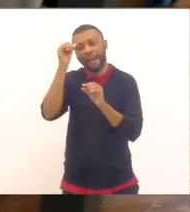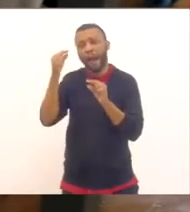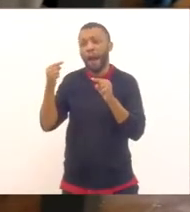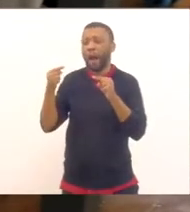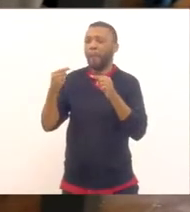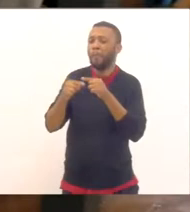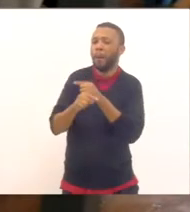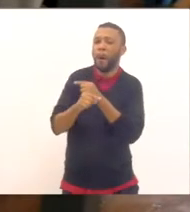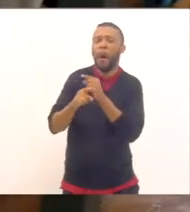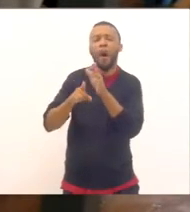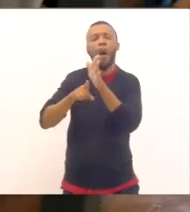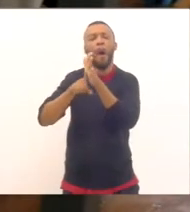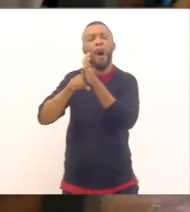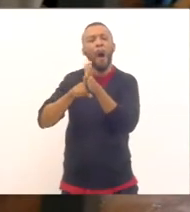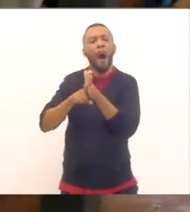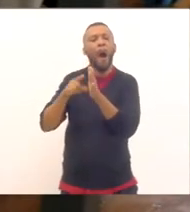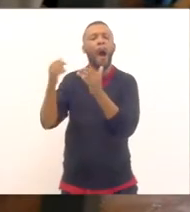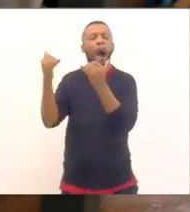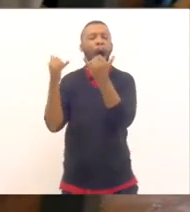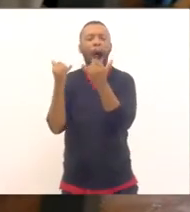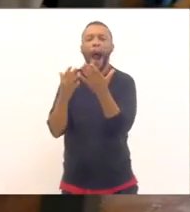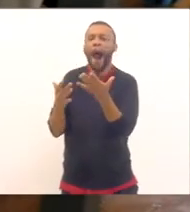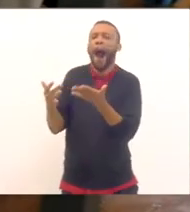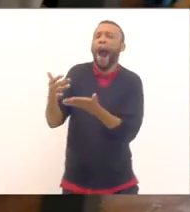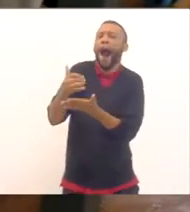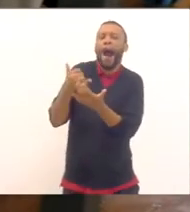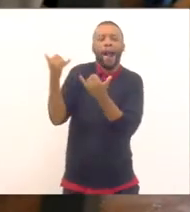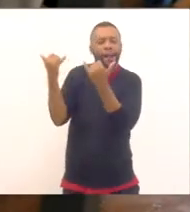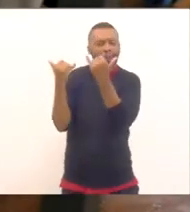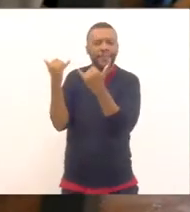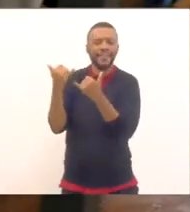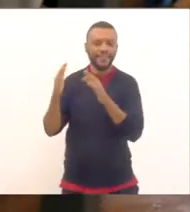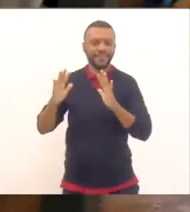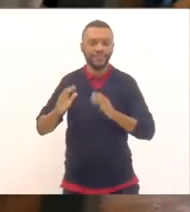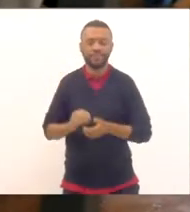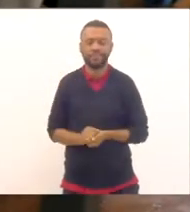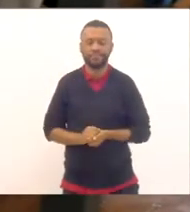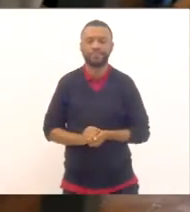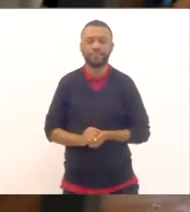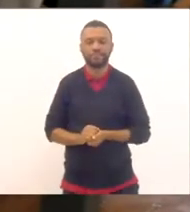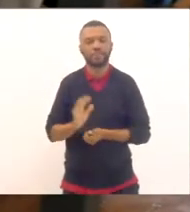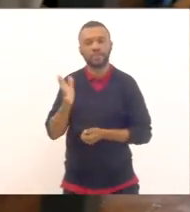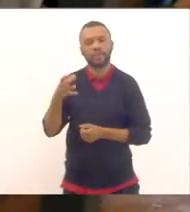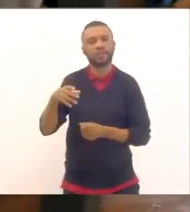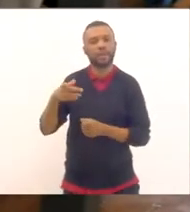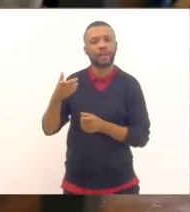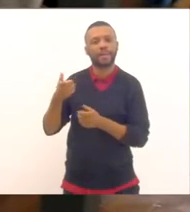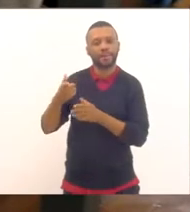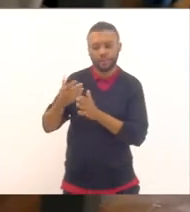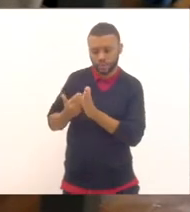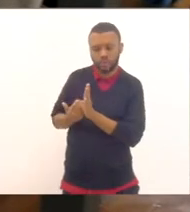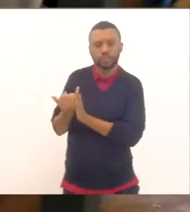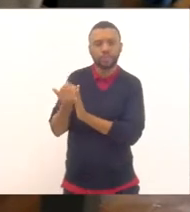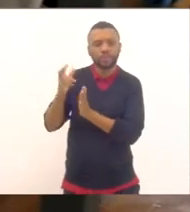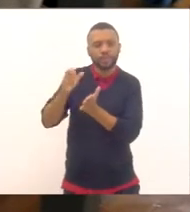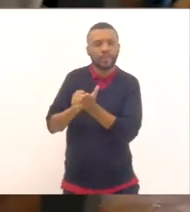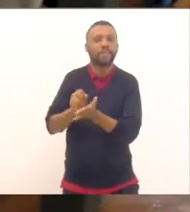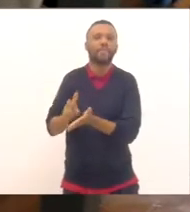de na pesquisa na no estado de inteligência dois já já tá indo boa